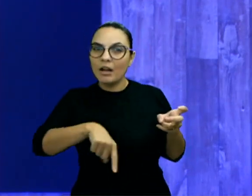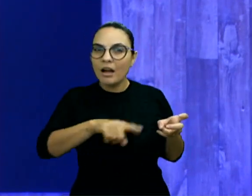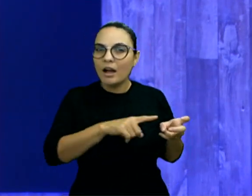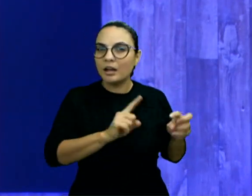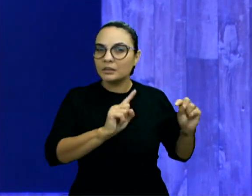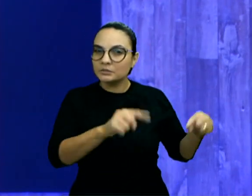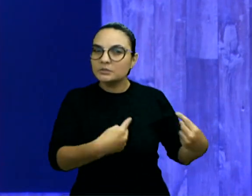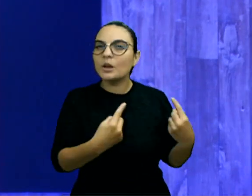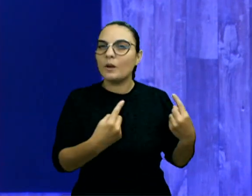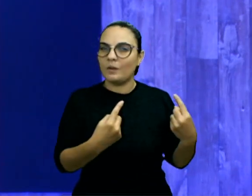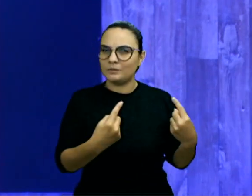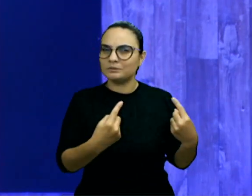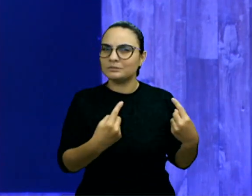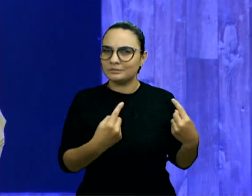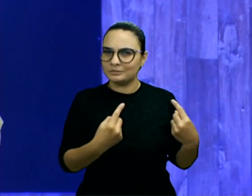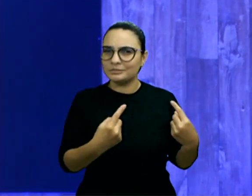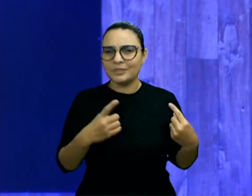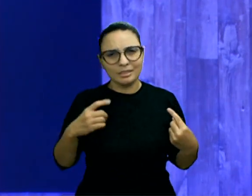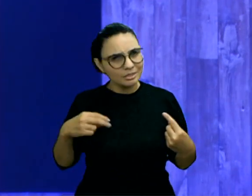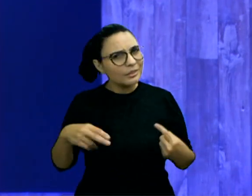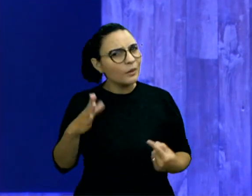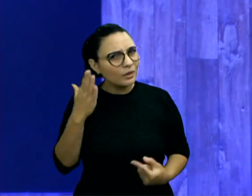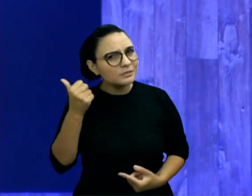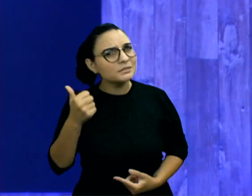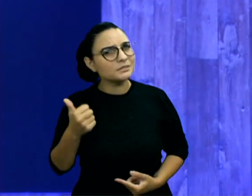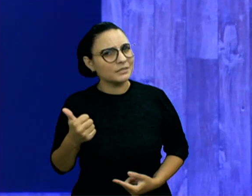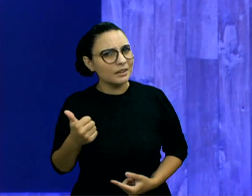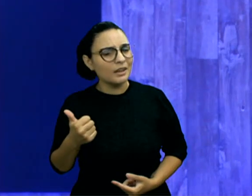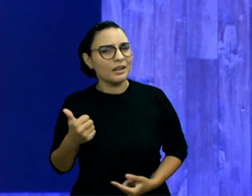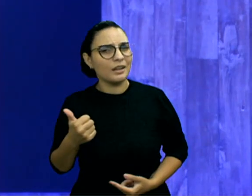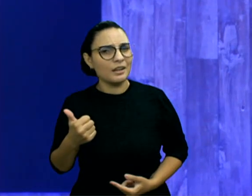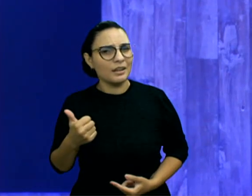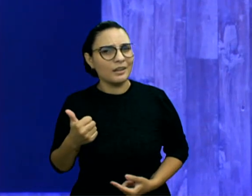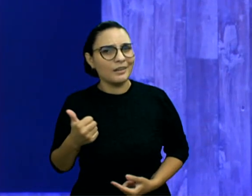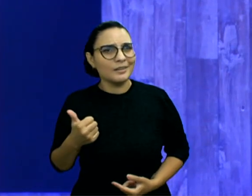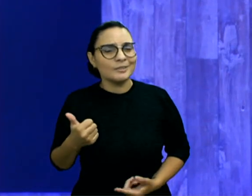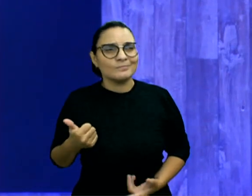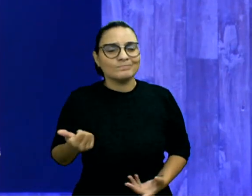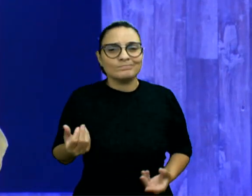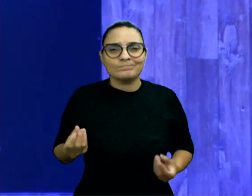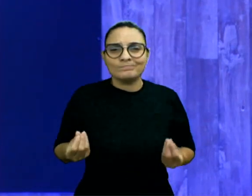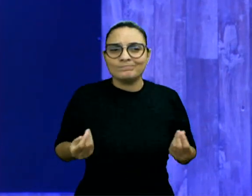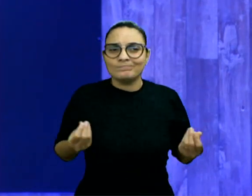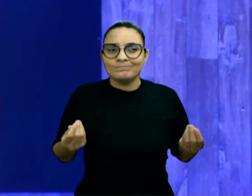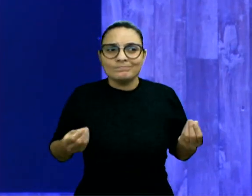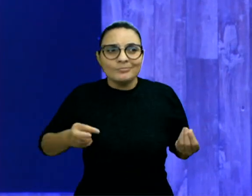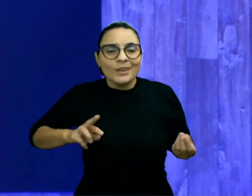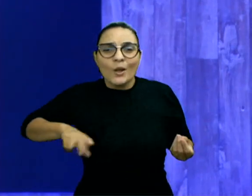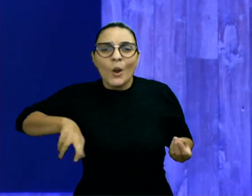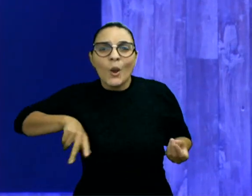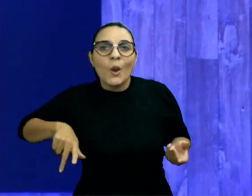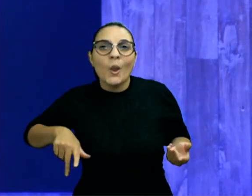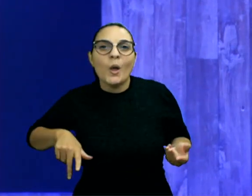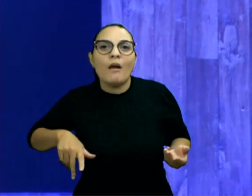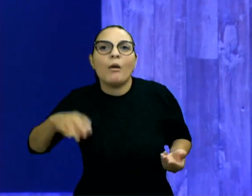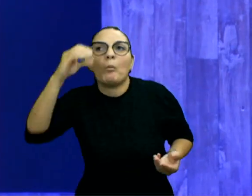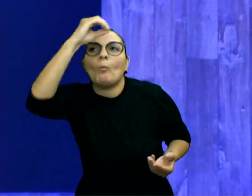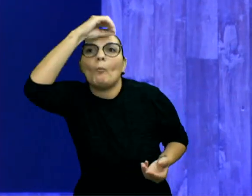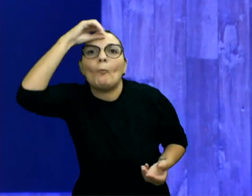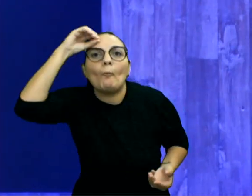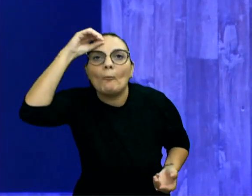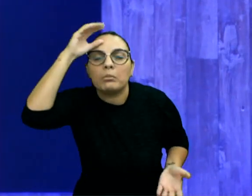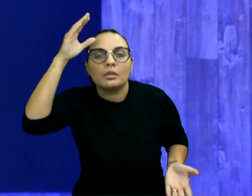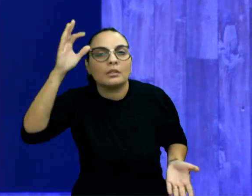ele conhecia, ele, sabe, ele não era um homem ingênuo, sabe?